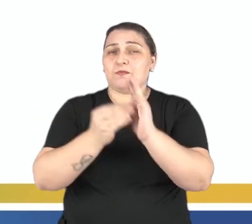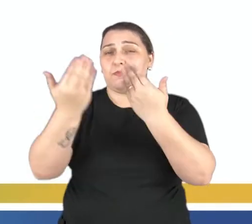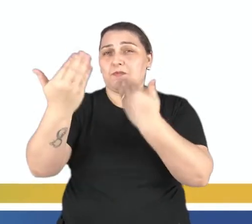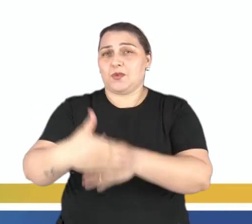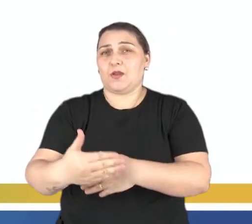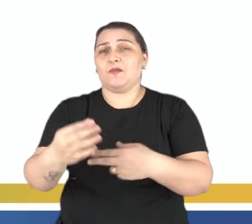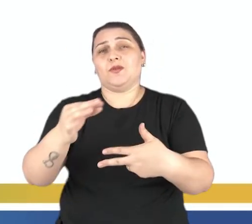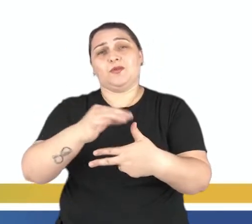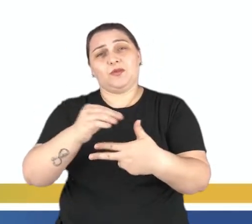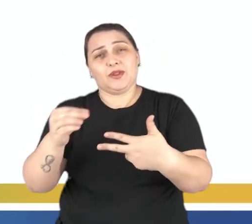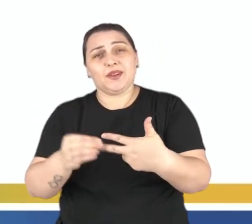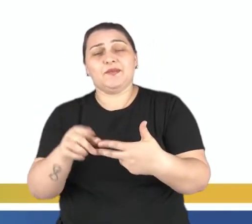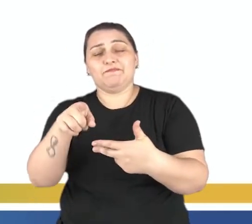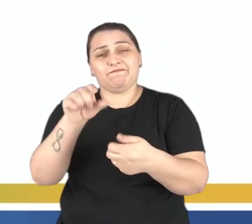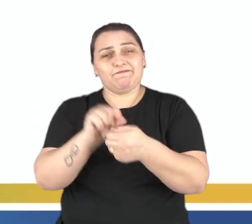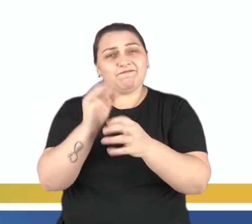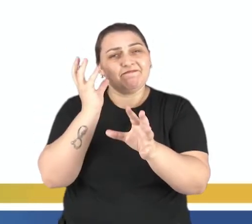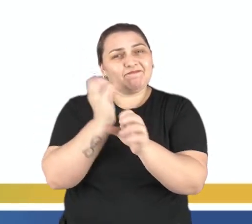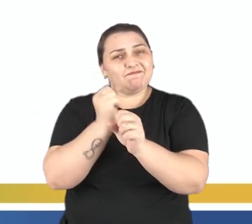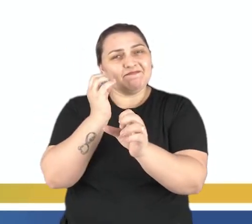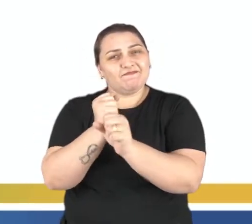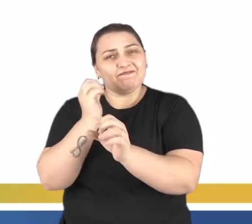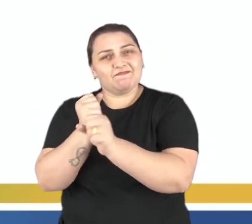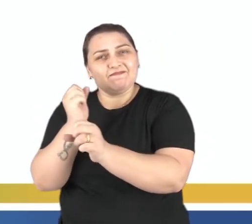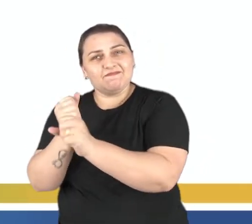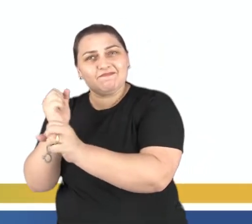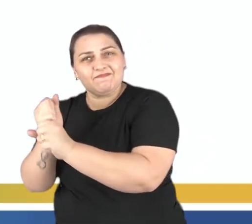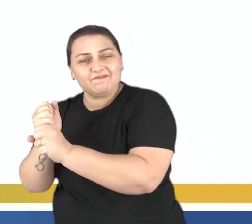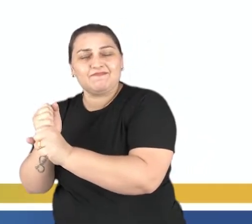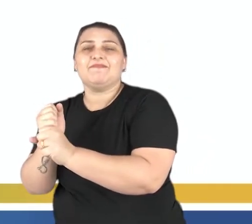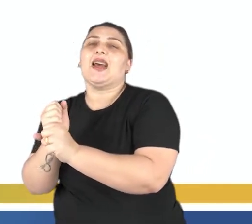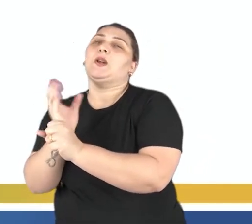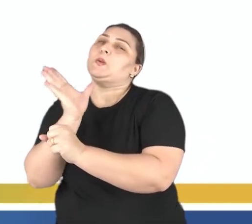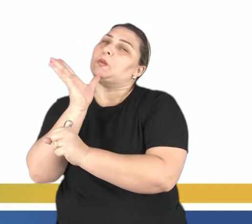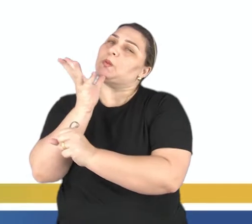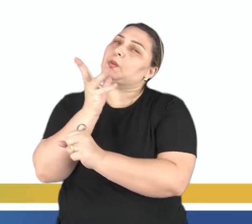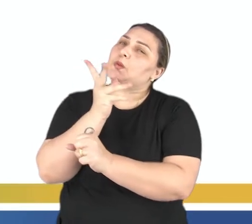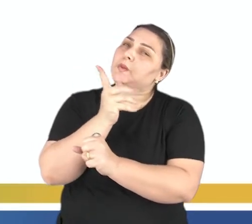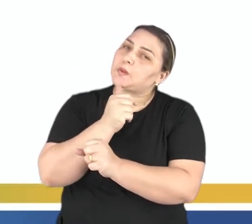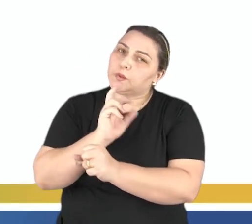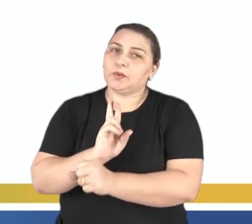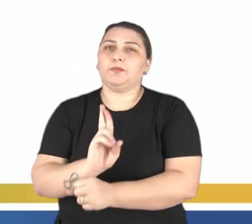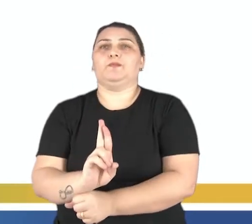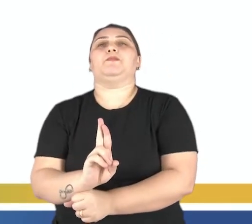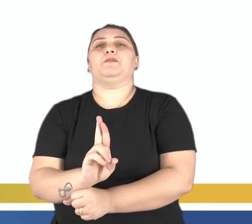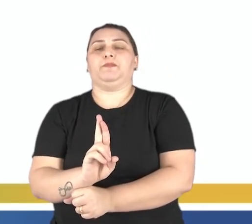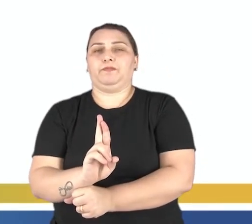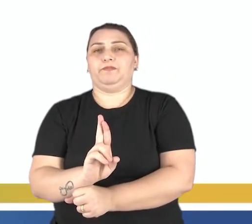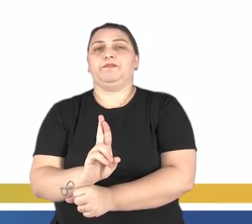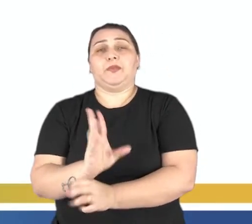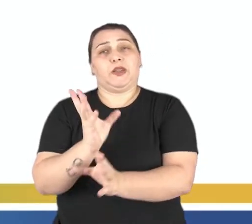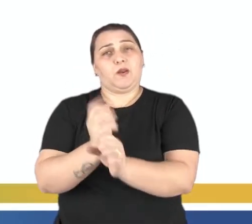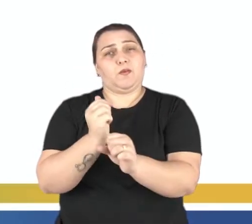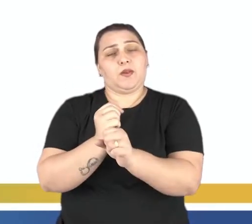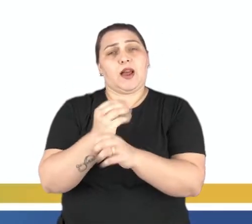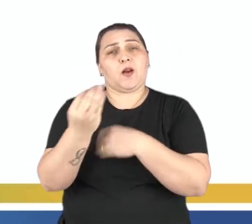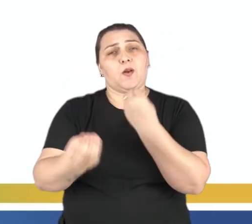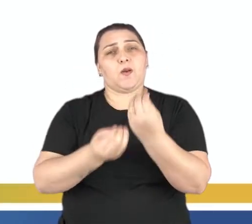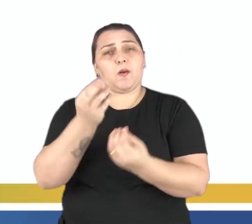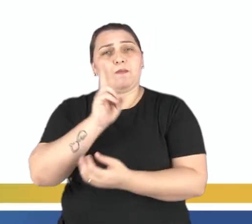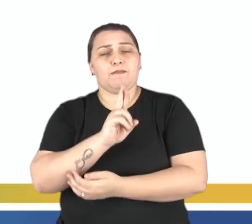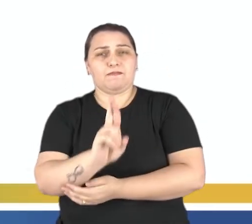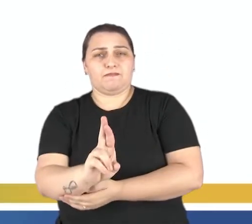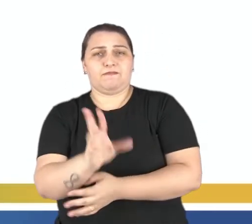e se você for fazer somando um a um, você vai demorar muito tempo. Então, como